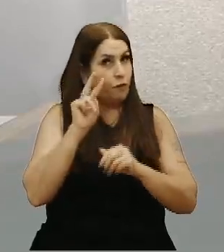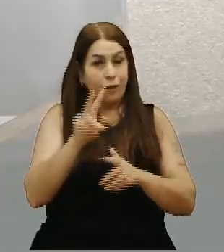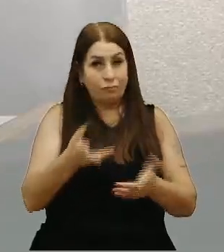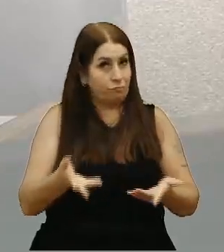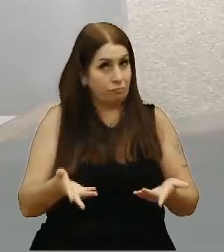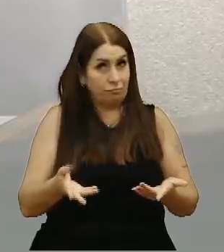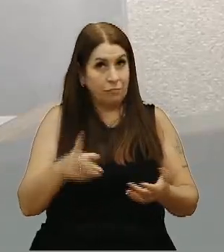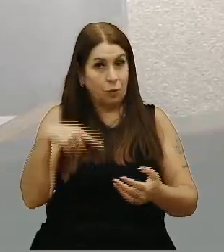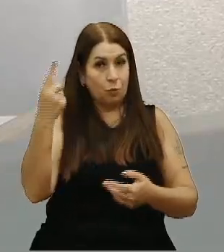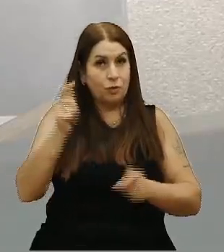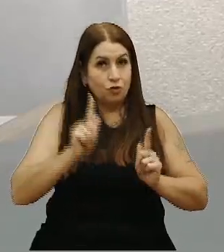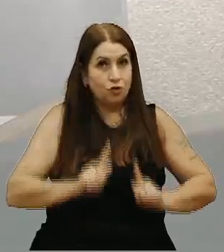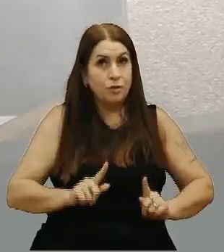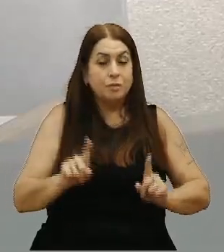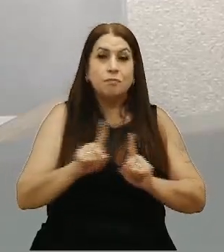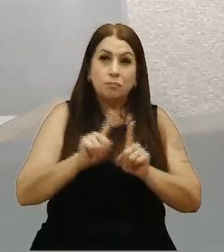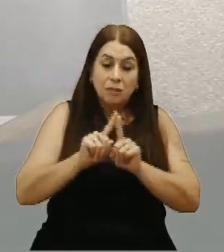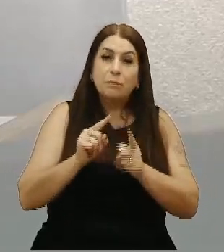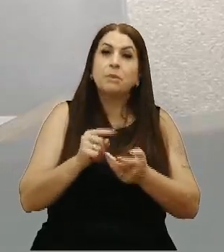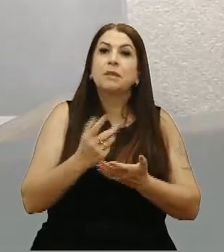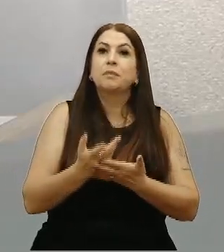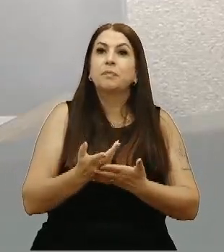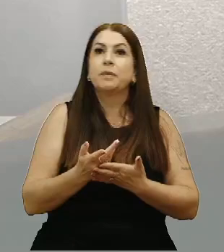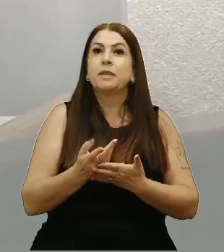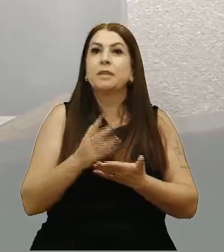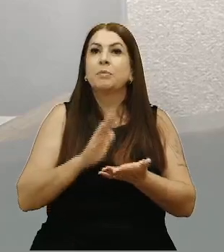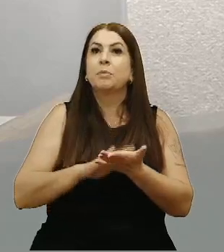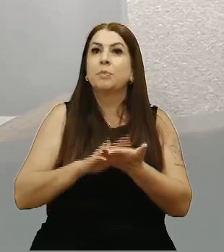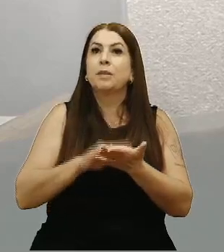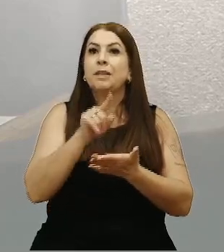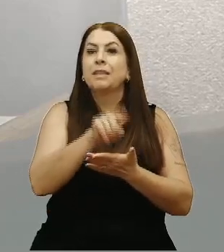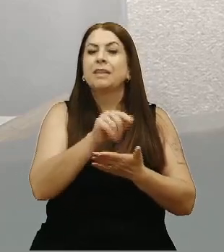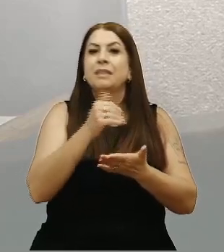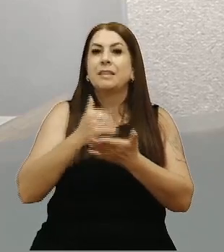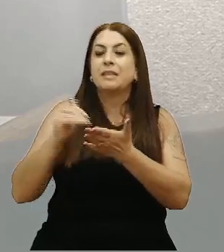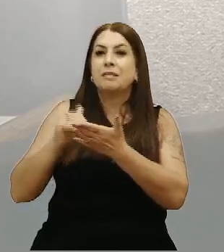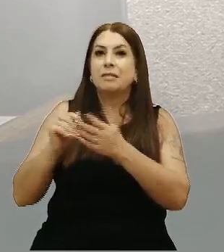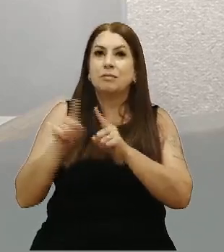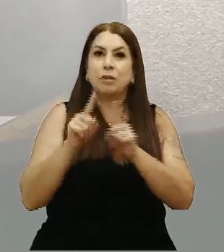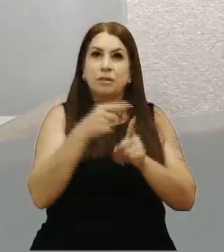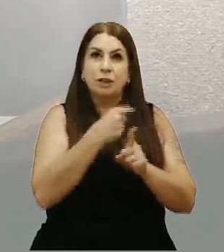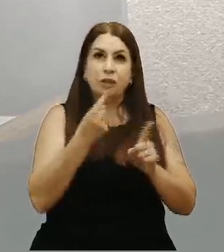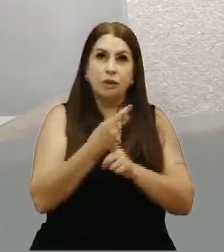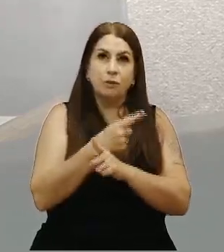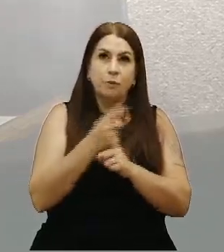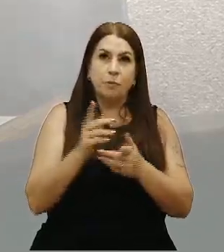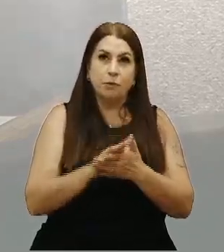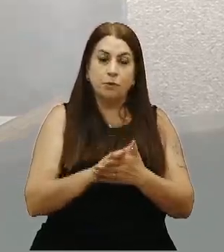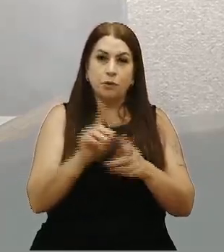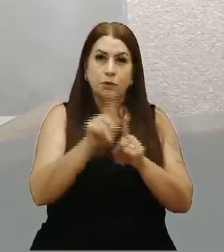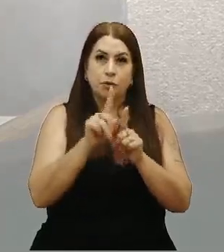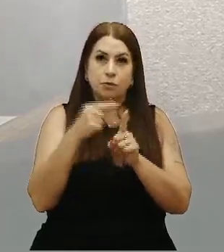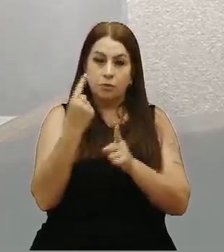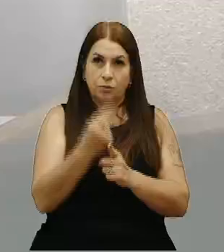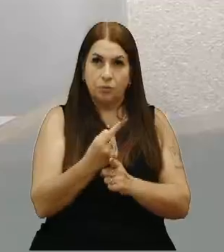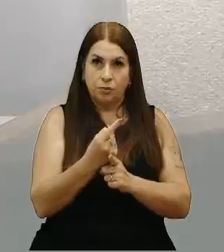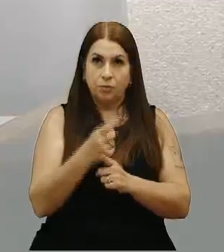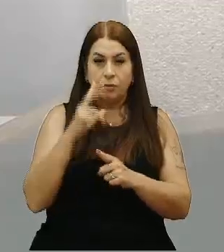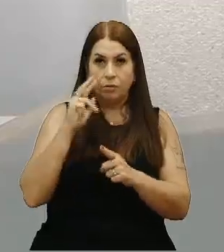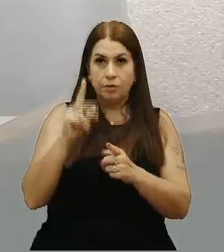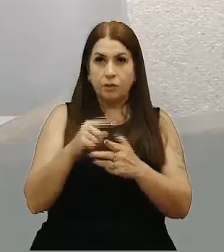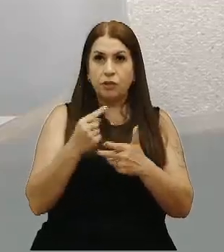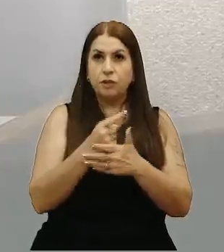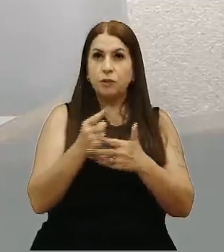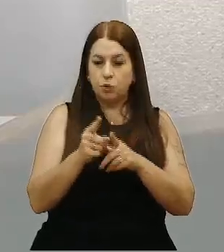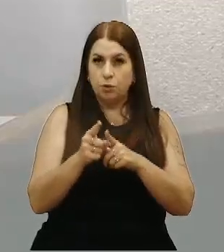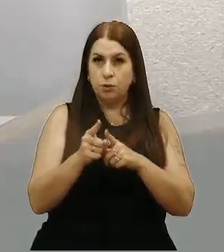ainda na outra gestão, ainda, né, ser colocado a questão dos secretários adjuntos. Em muitas pastas, acredito que pode ser,